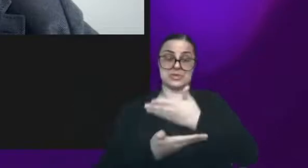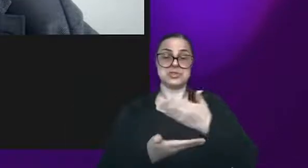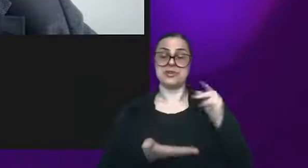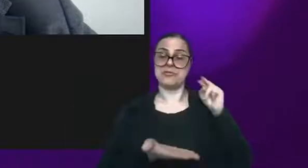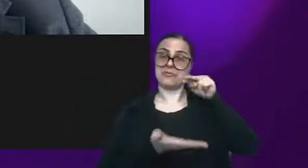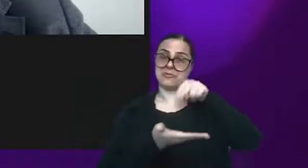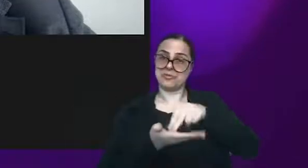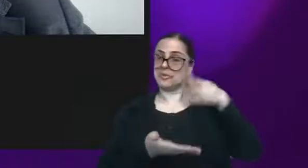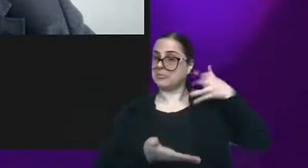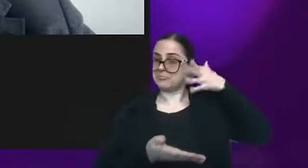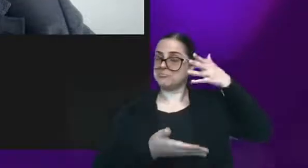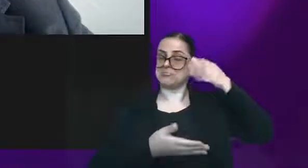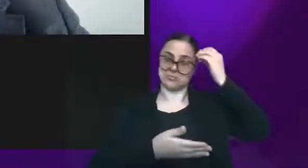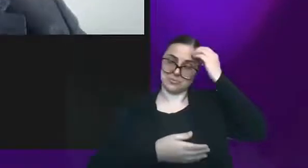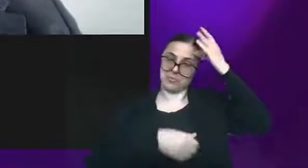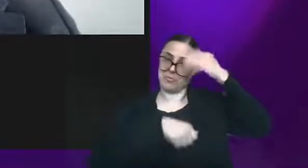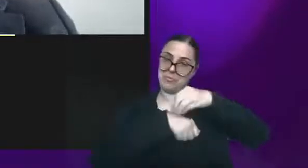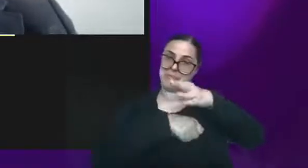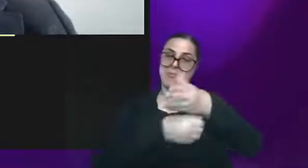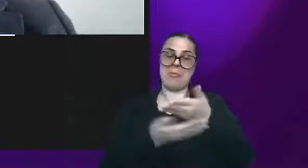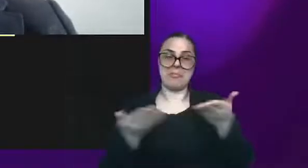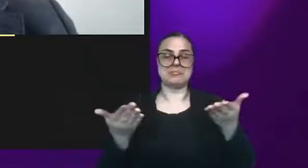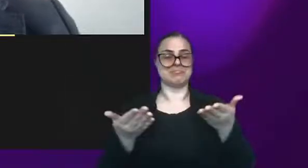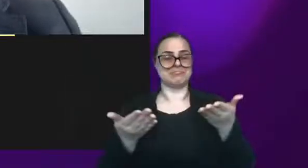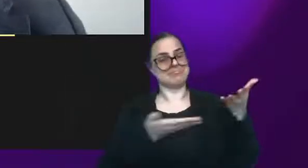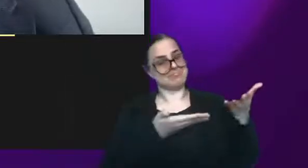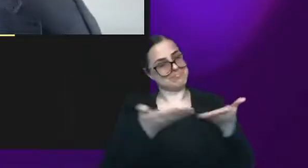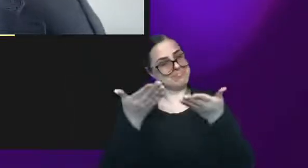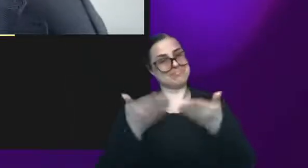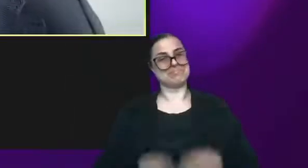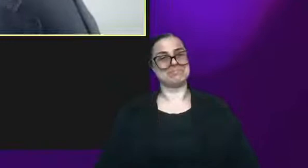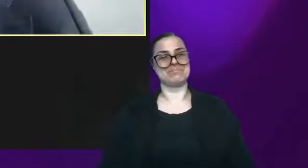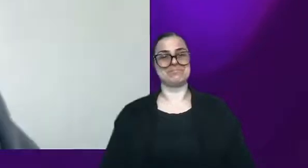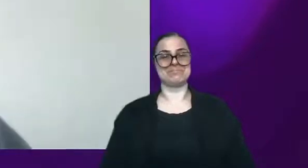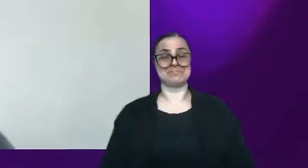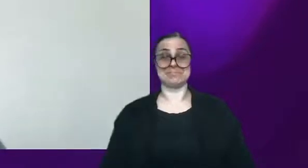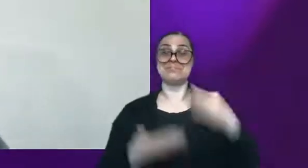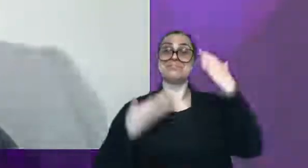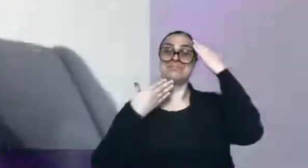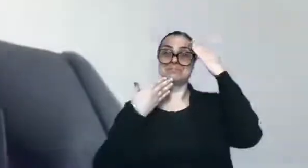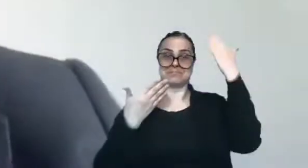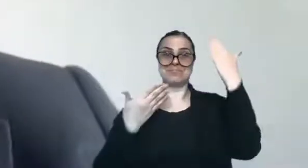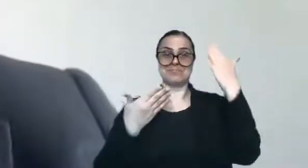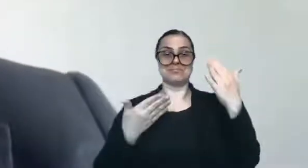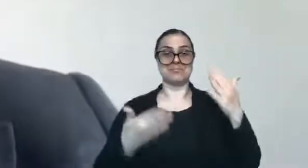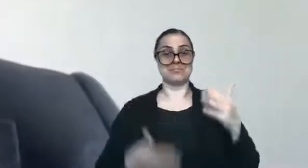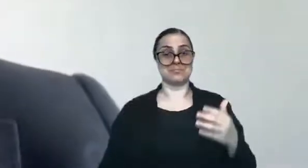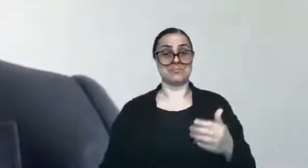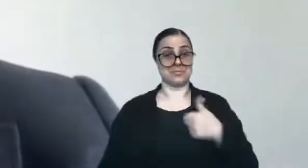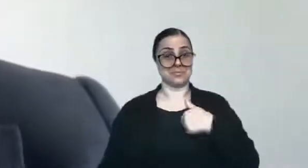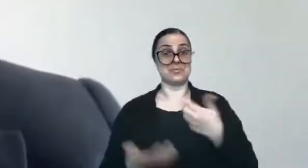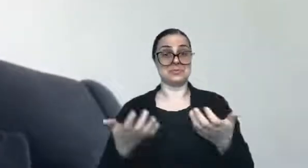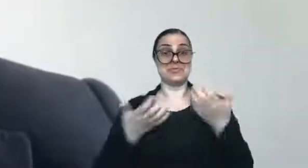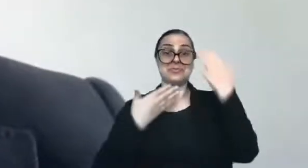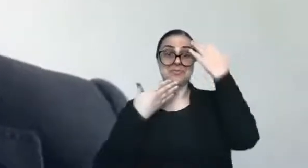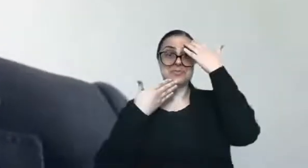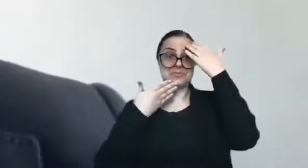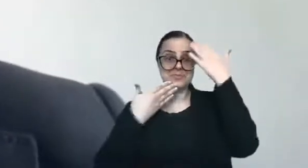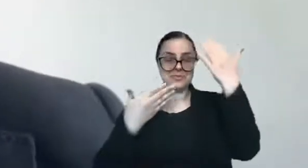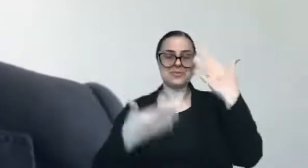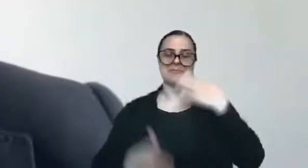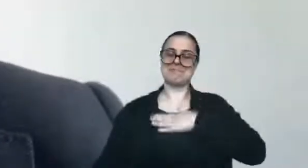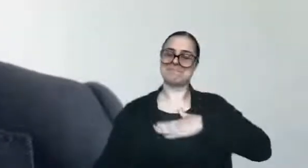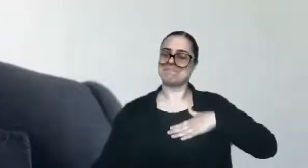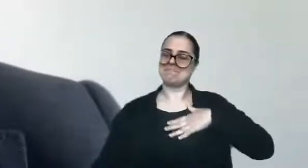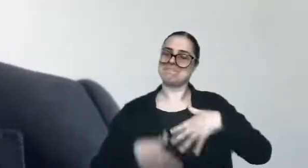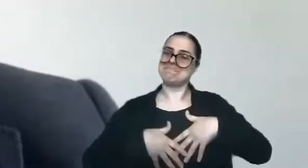Muito obrigado, Dr. Hugo. Com a palavra. Muito obrigado. Eu, antes de mais, quero agradecer este honroso convite